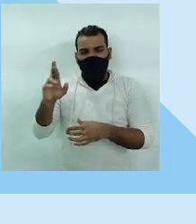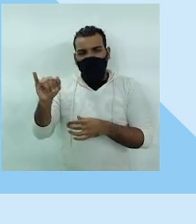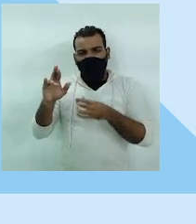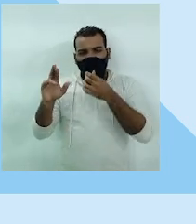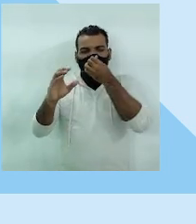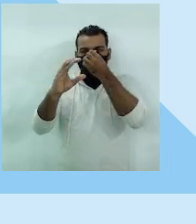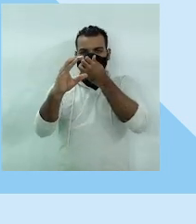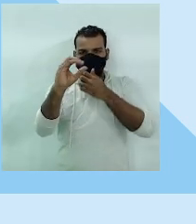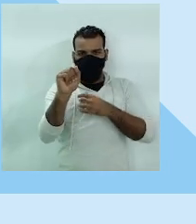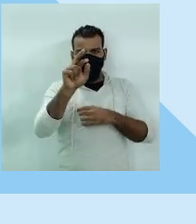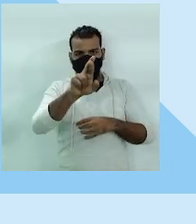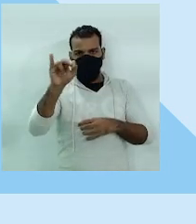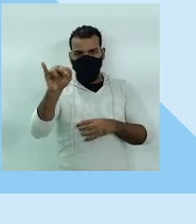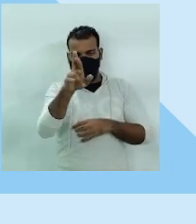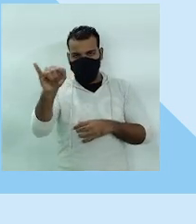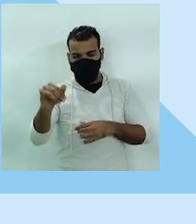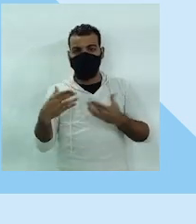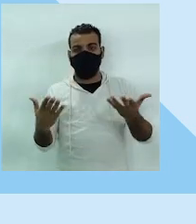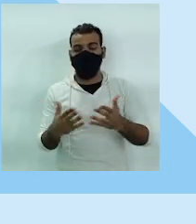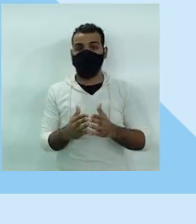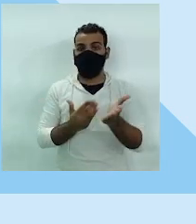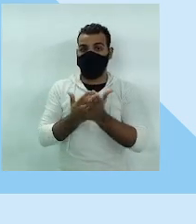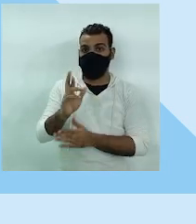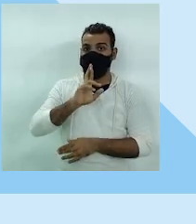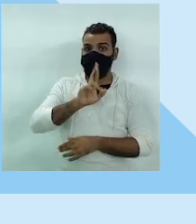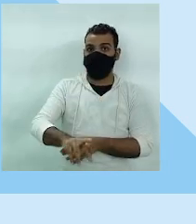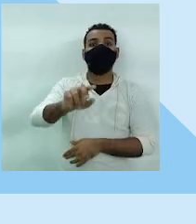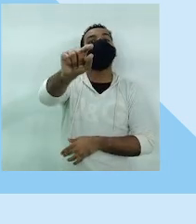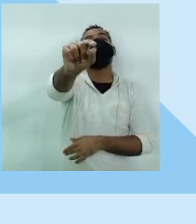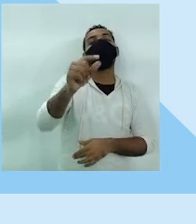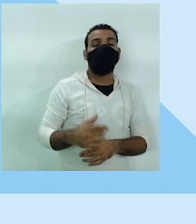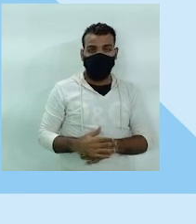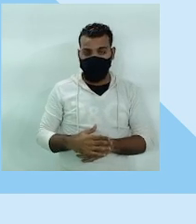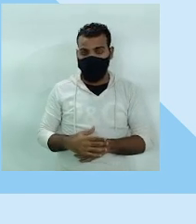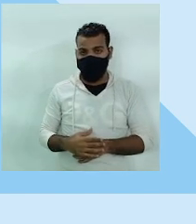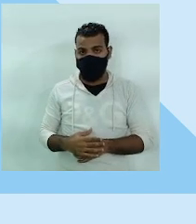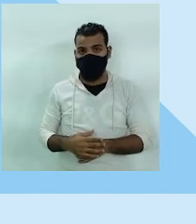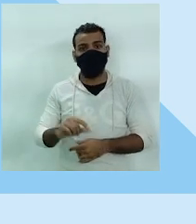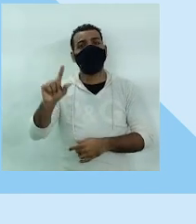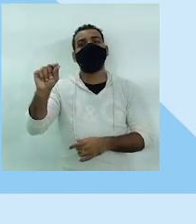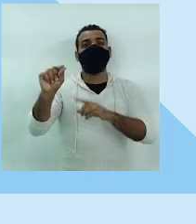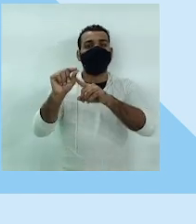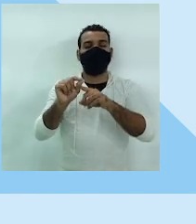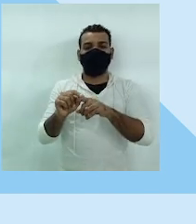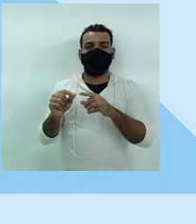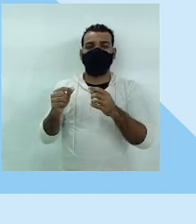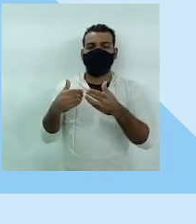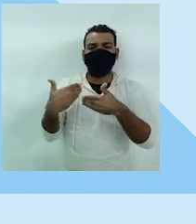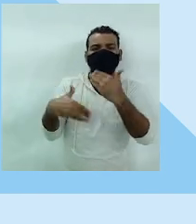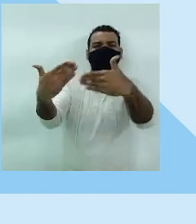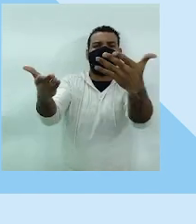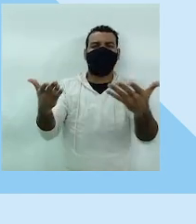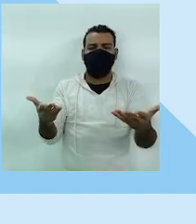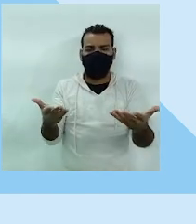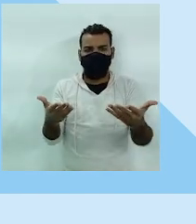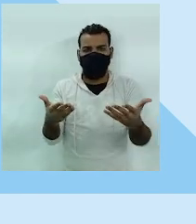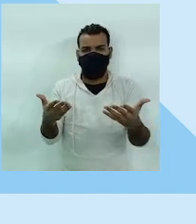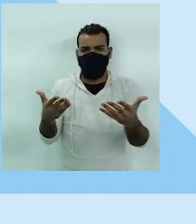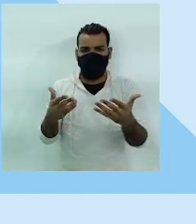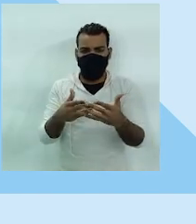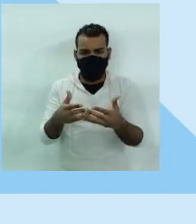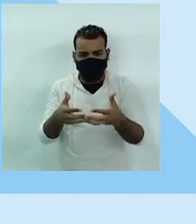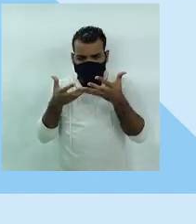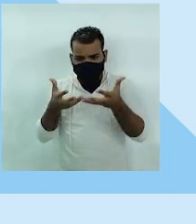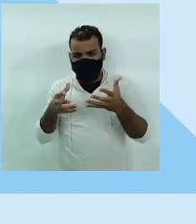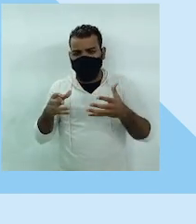iniciou-se em resposta aos avanços de cismeiros, né, que invadiram as